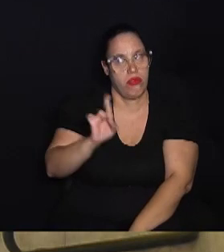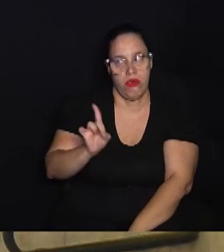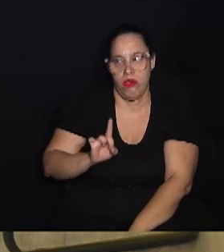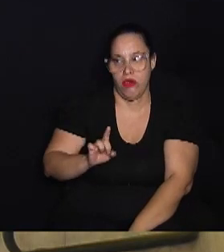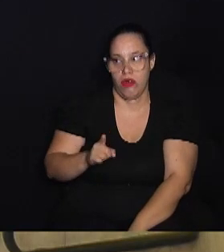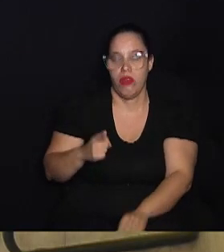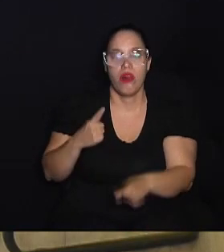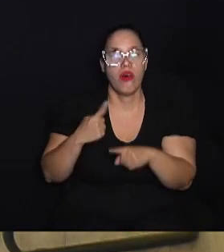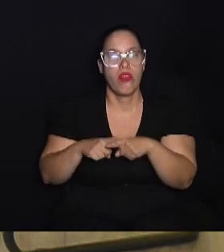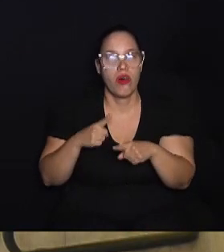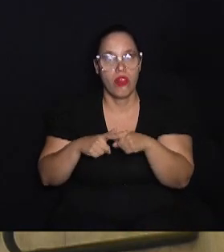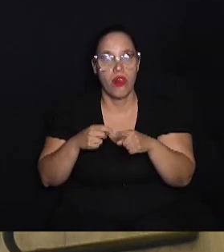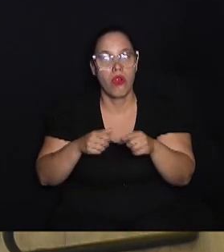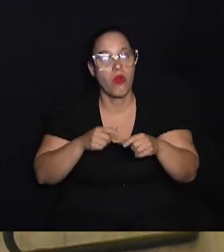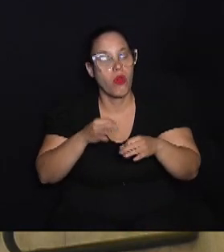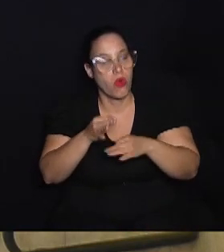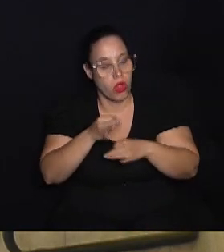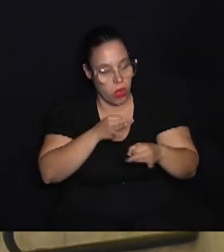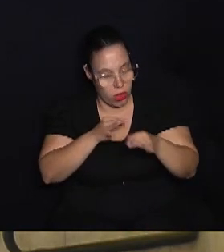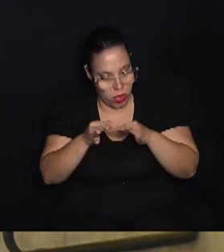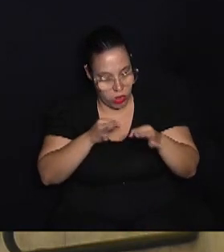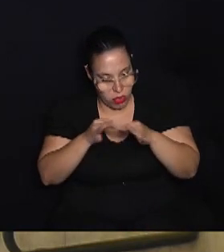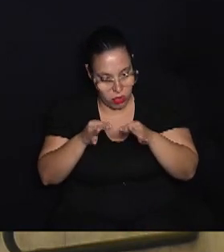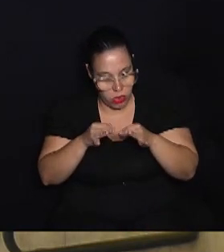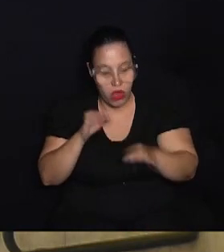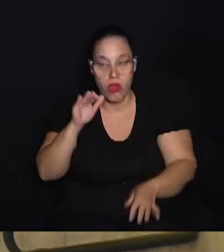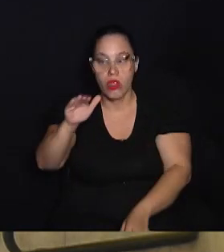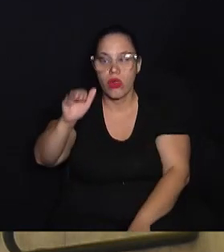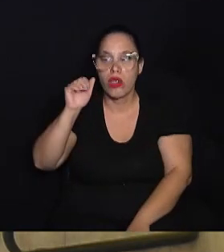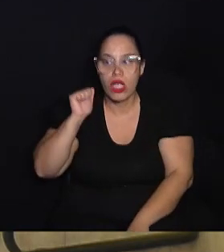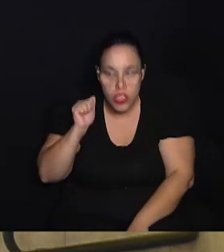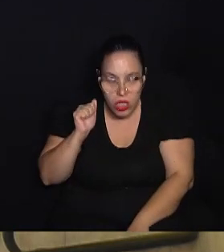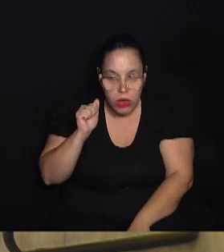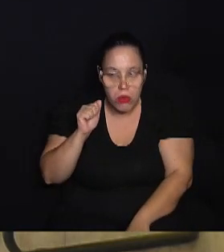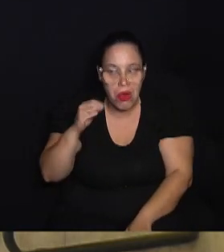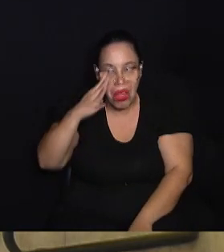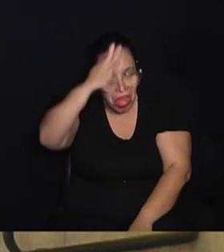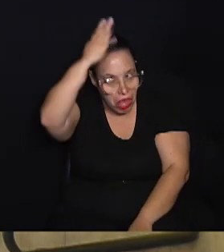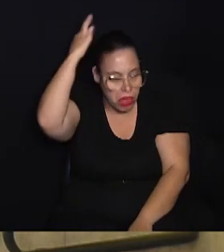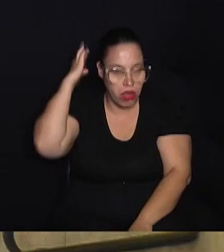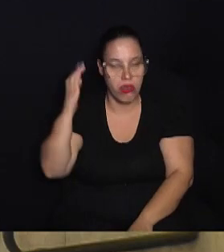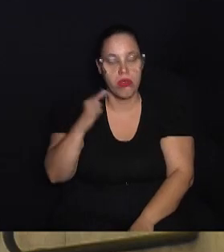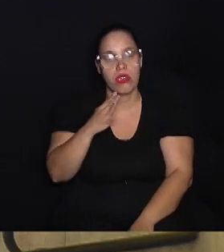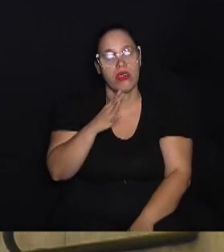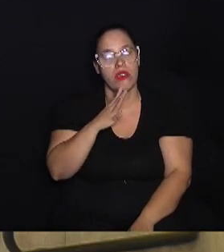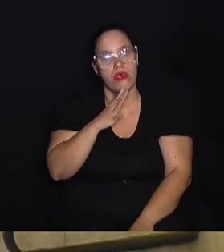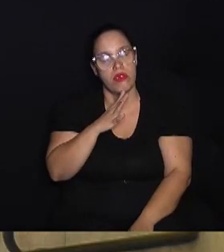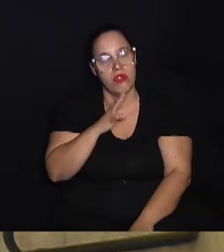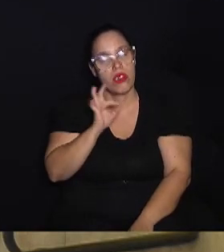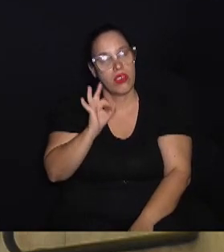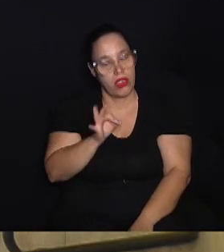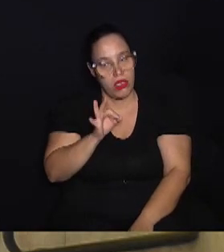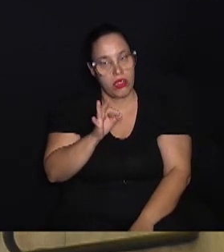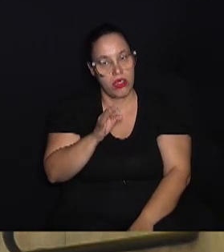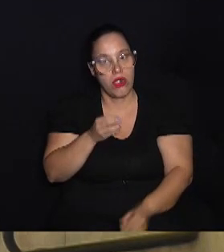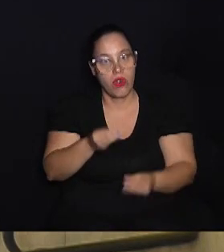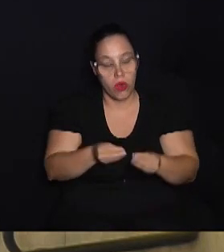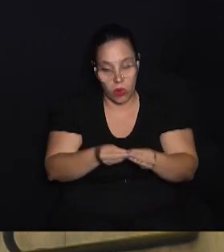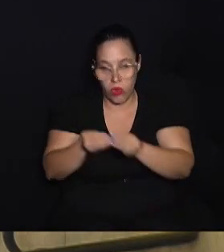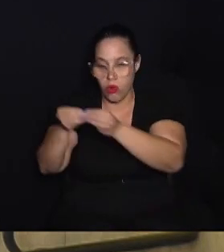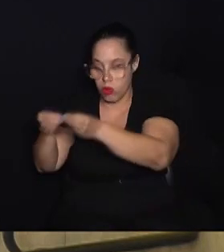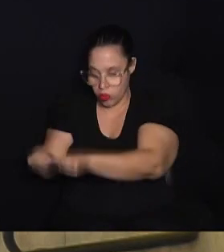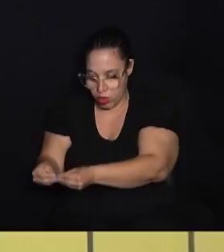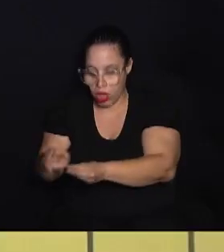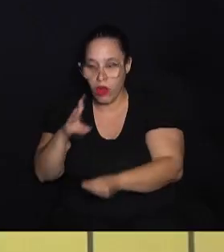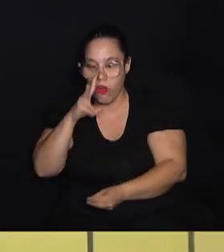tem que demonstrar que tem um preparo e ele tem que ser acionado pelo Corpo de Bombeiros, porque o Corpo de Bombeiros sabe aonde que vai ser direcionada essa